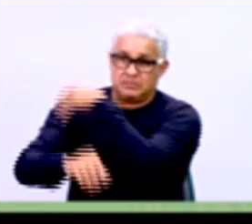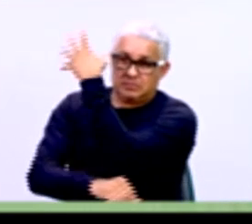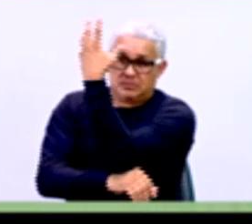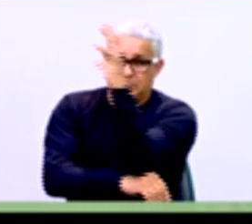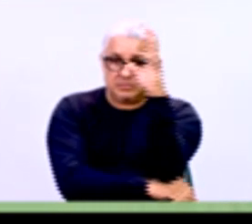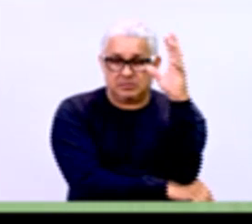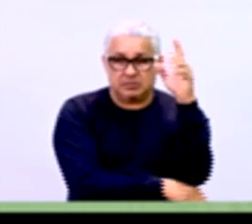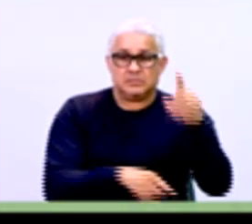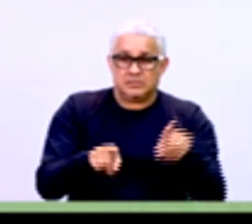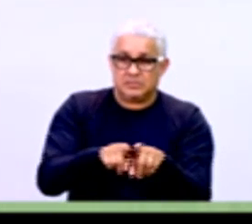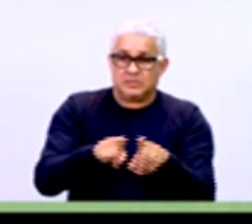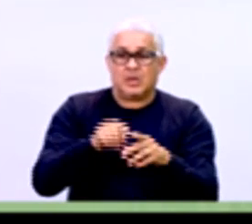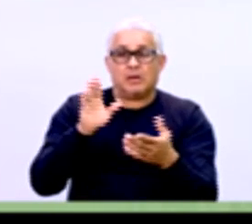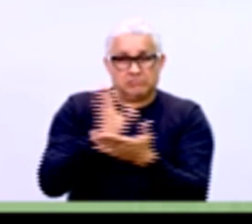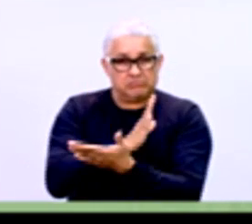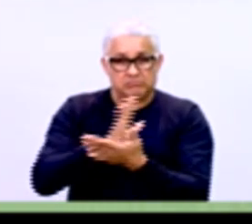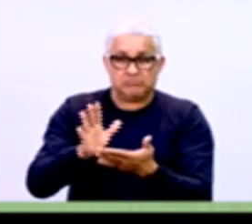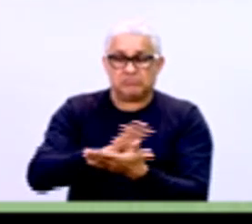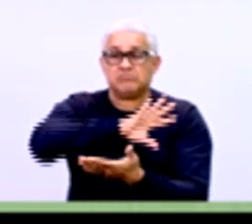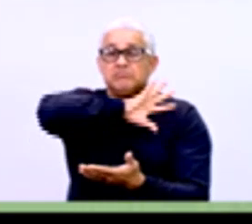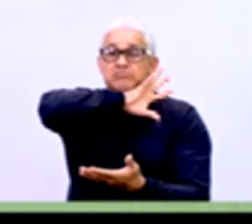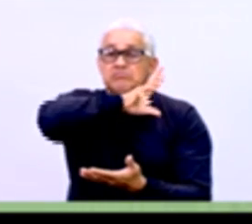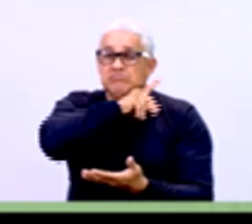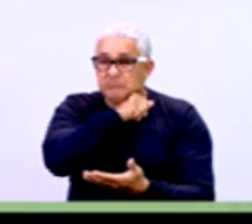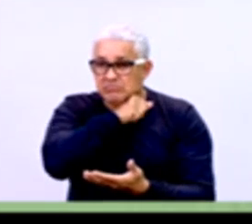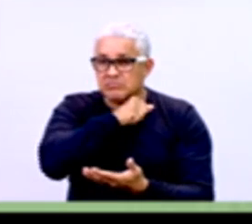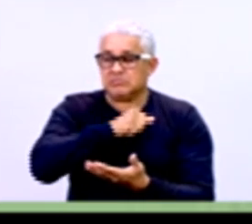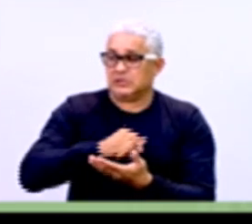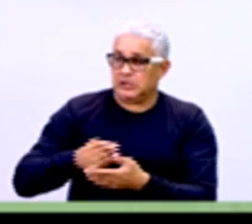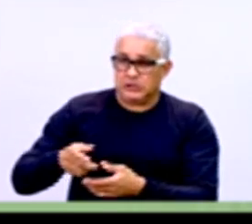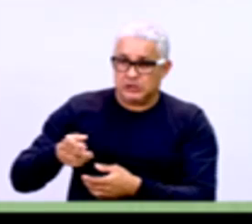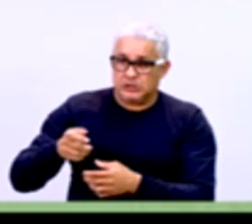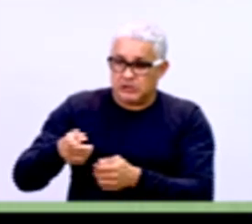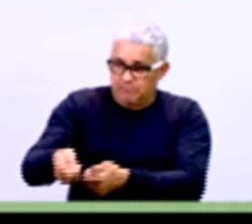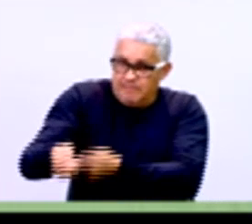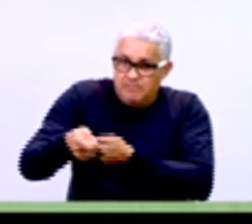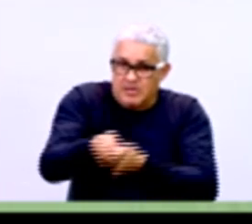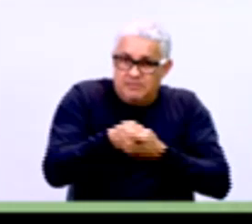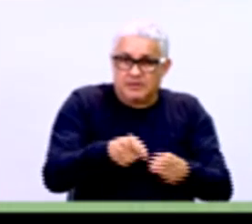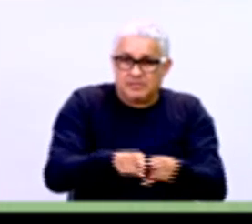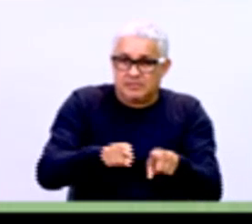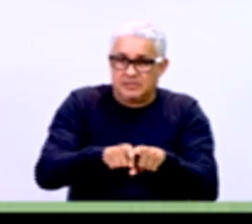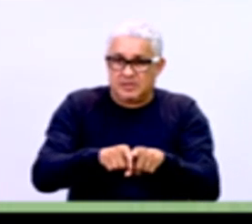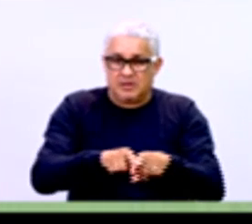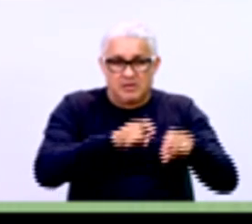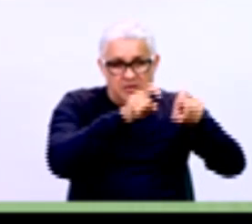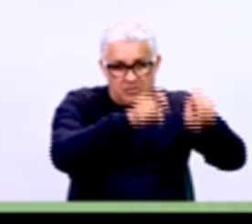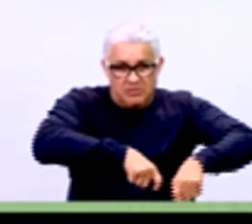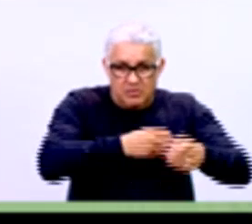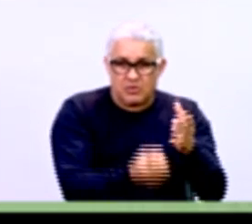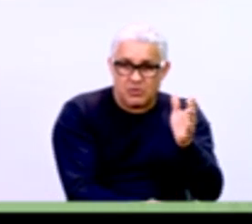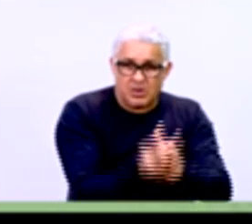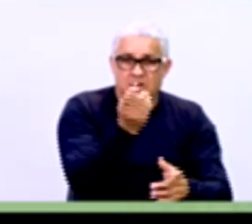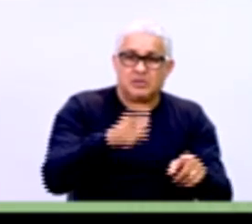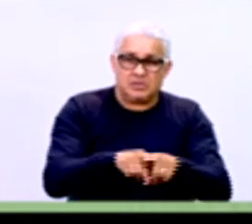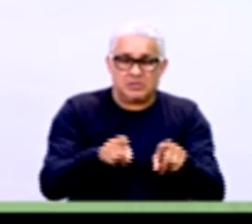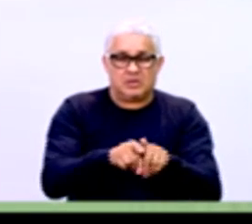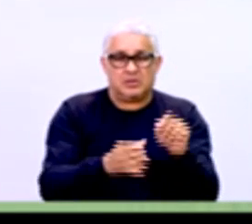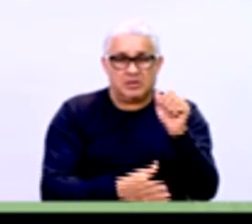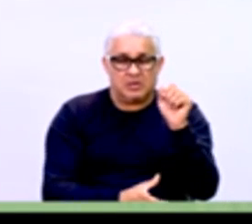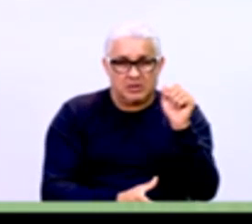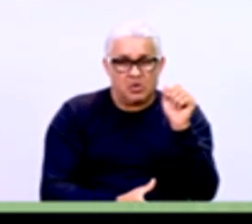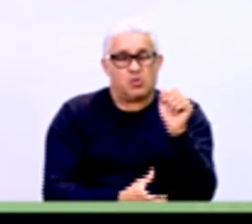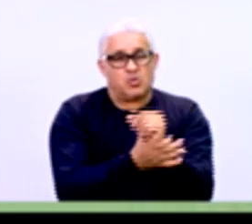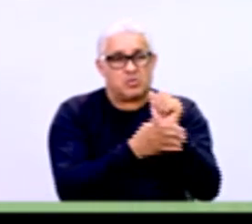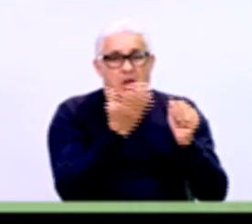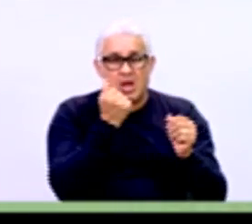também a domesticação de algumas espécies de animais selvagens, ao surgimento da atividade agrícola, garantindo alimento a todos e ao